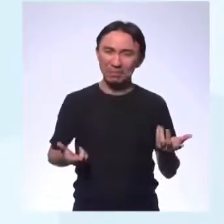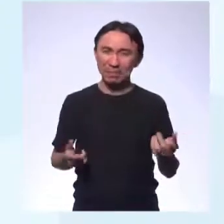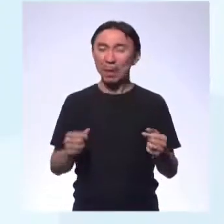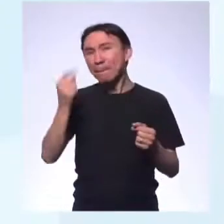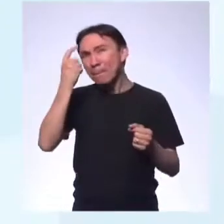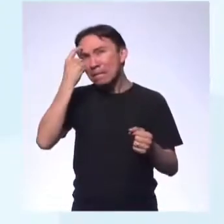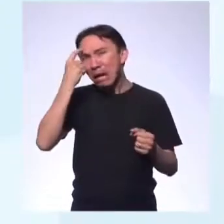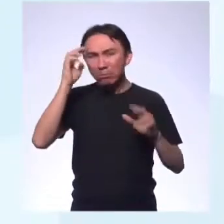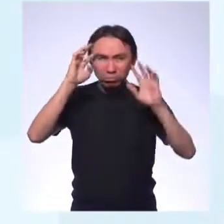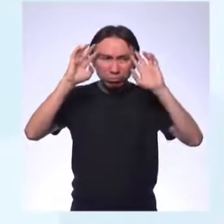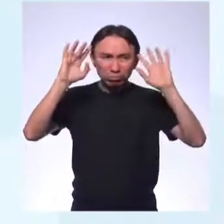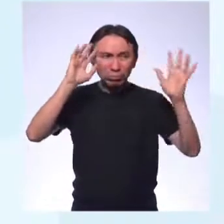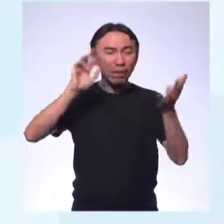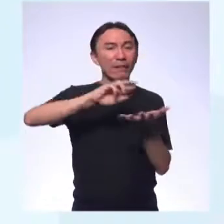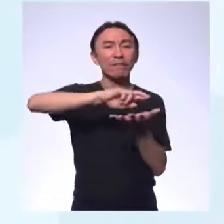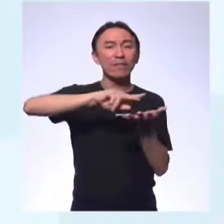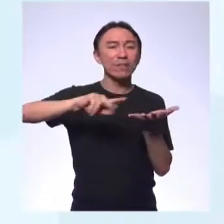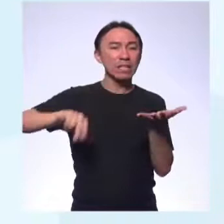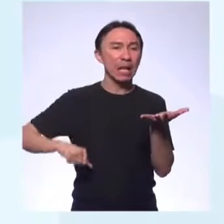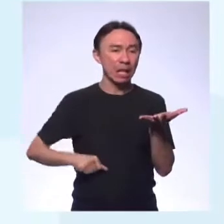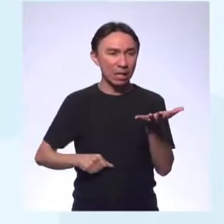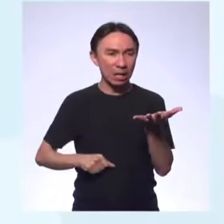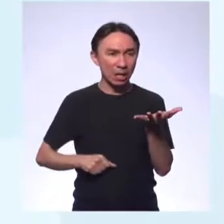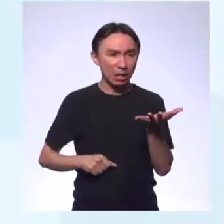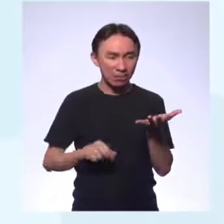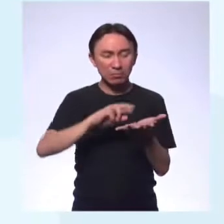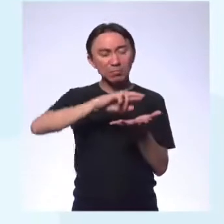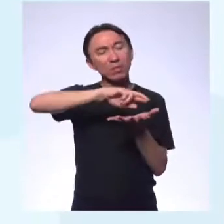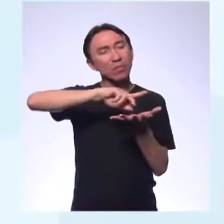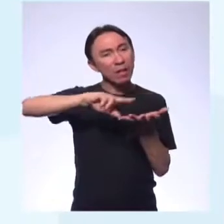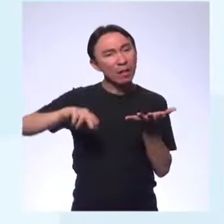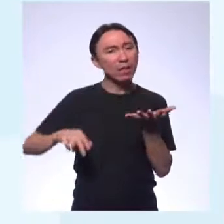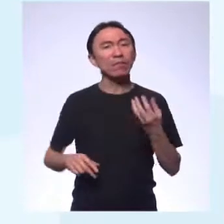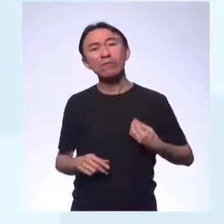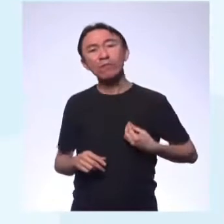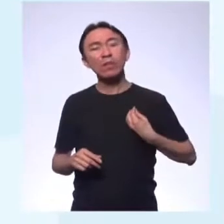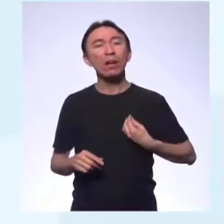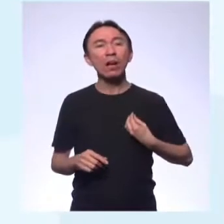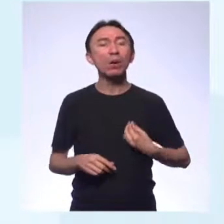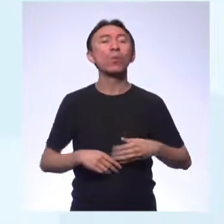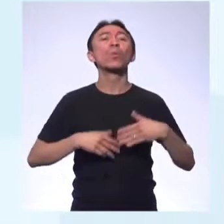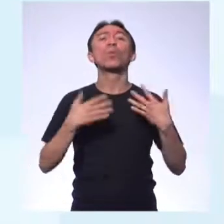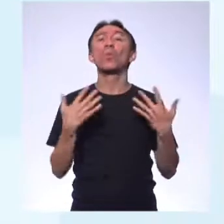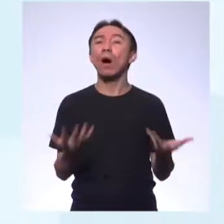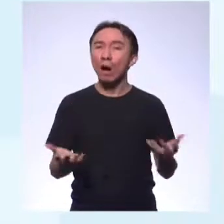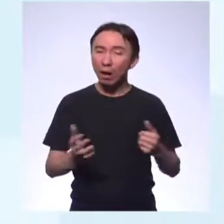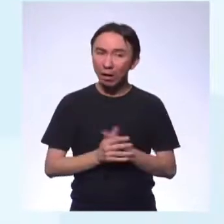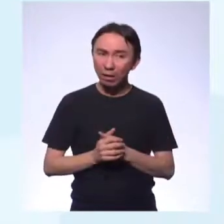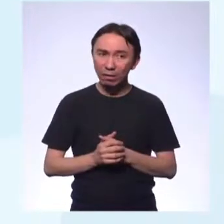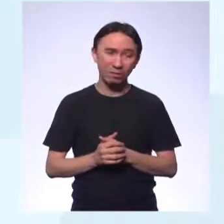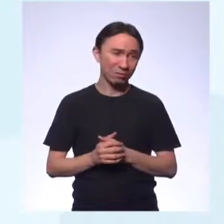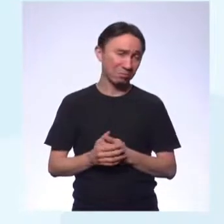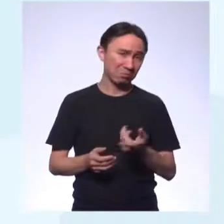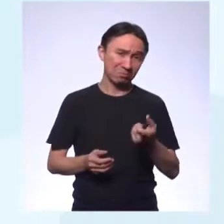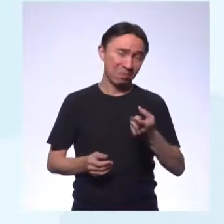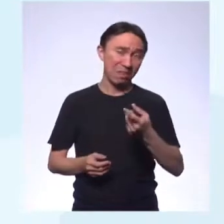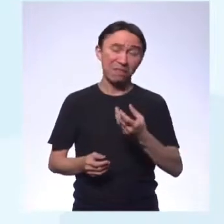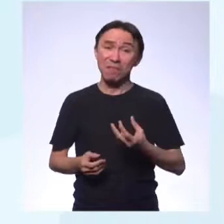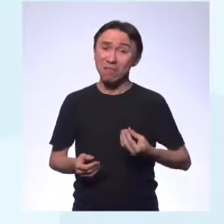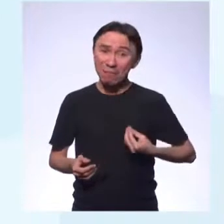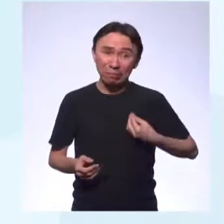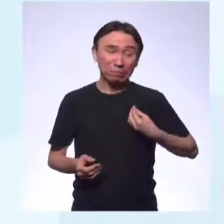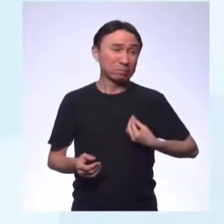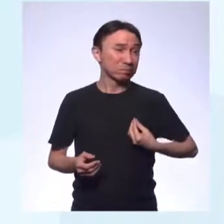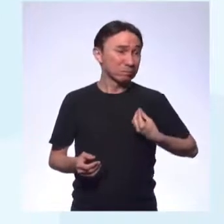que é a diversidade? Quando a gente fala diversidade da vida, os inúmeros seres vivos que a gente tem, de